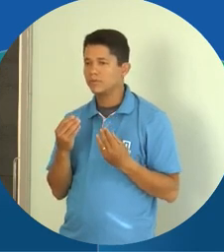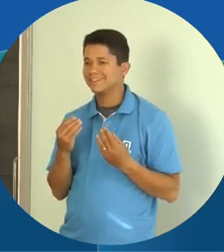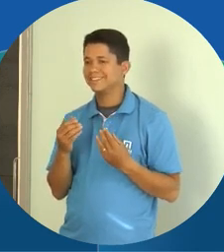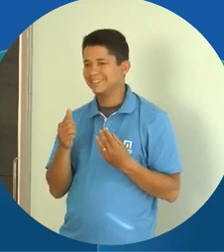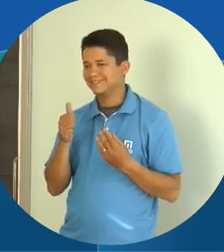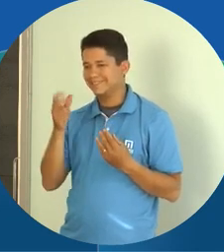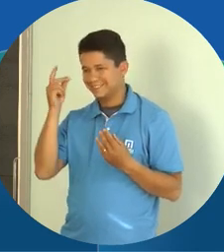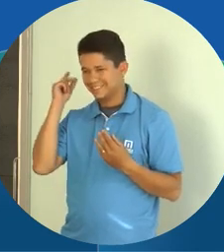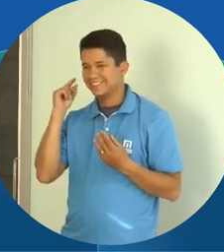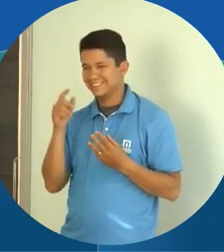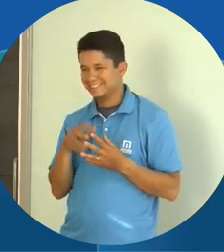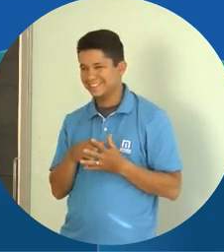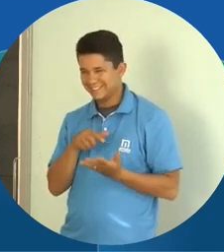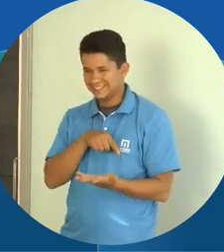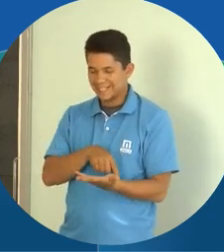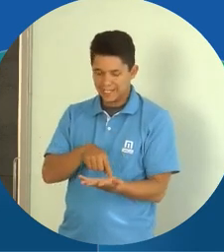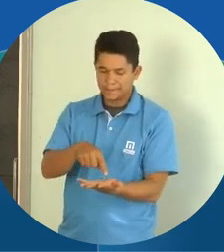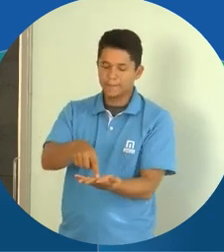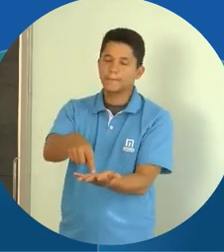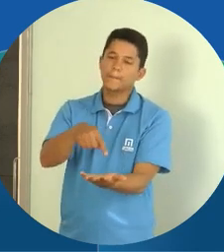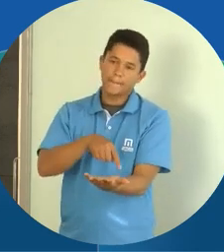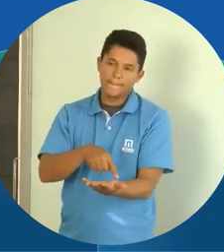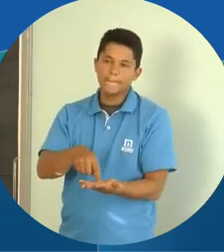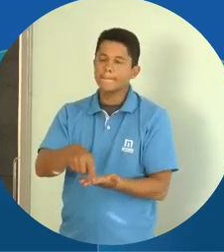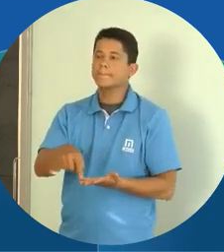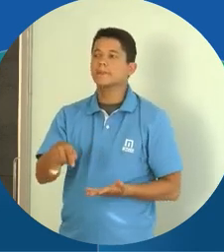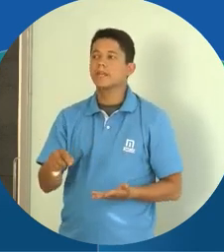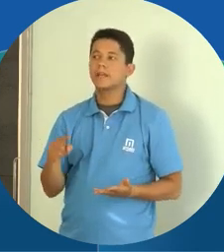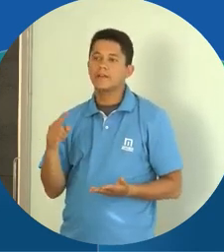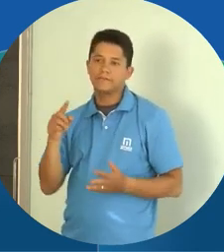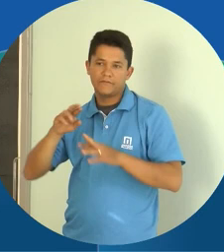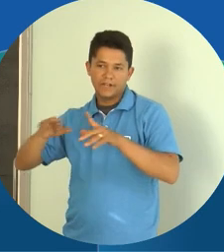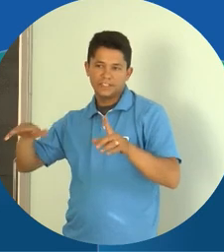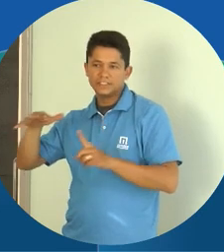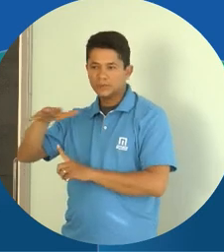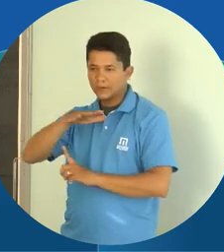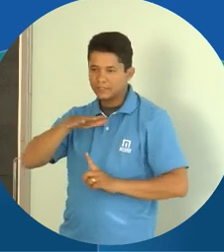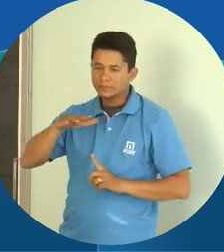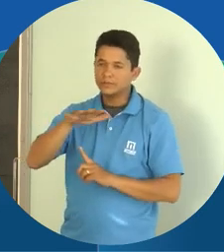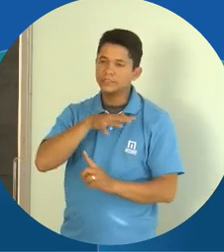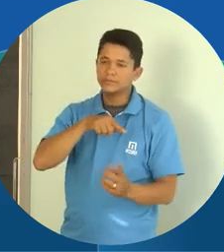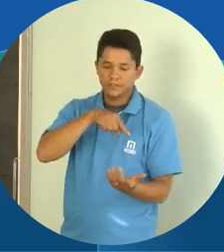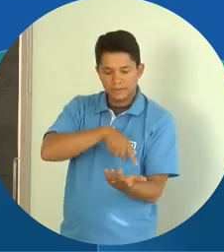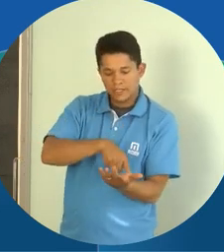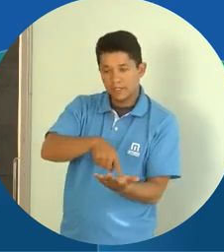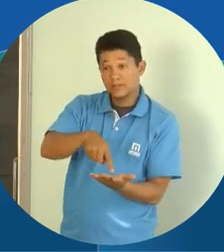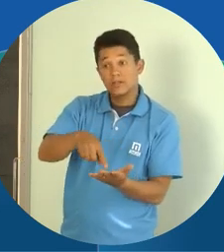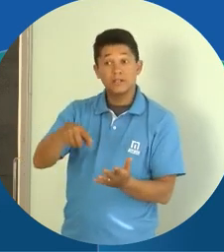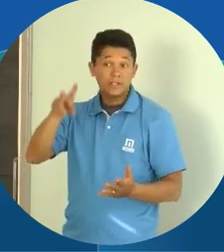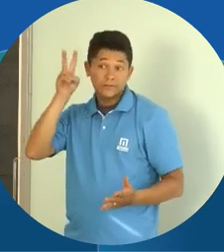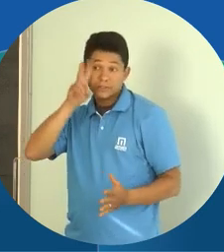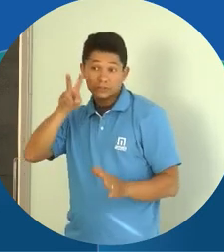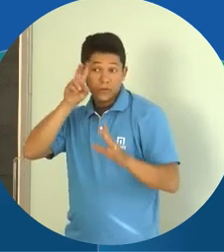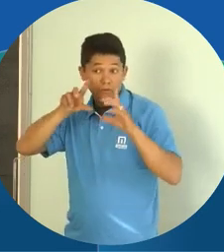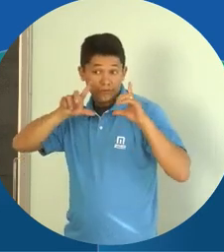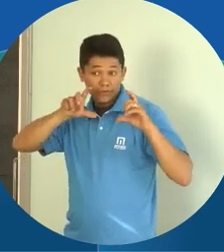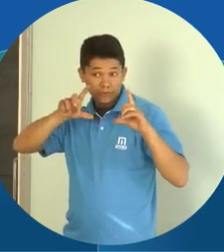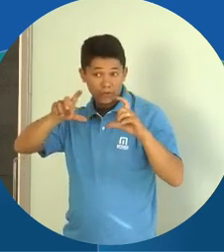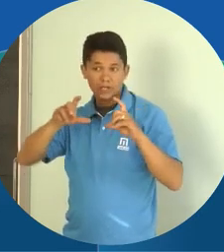muita situação em que foi aplicada a estaca lá, e tem um histórico fotográfico maior, que às vezes a gente não